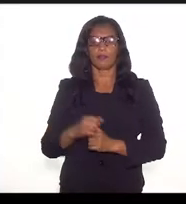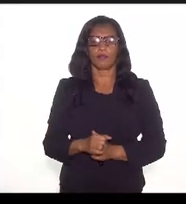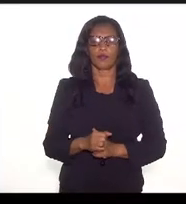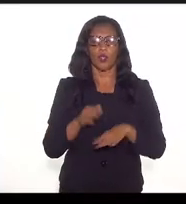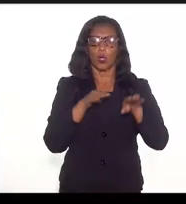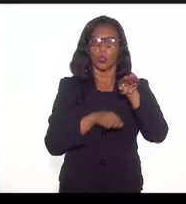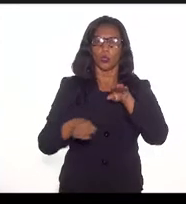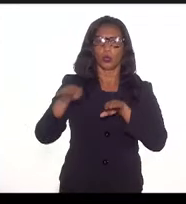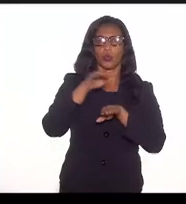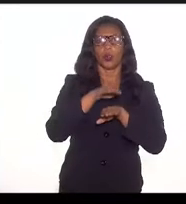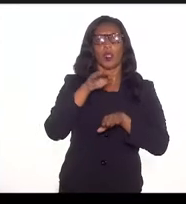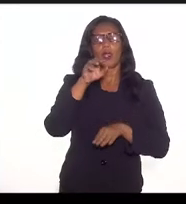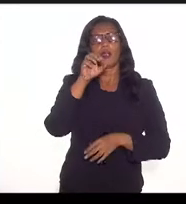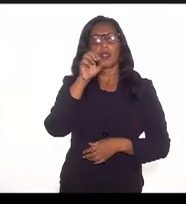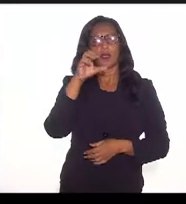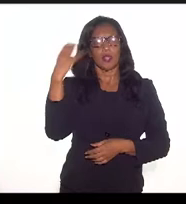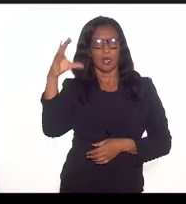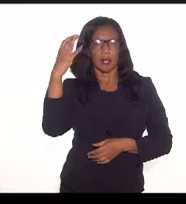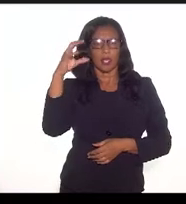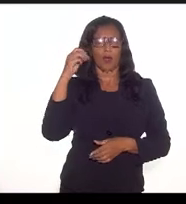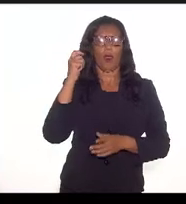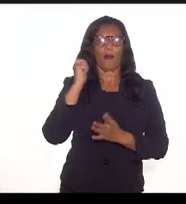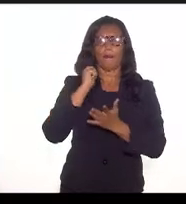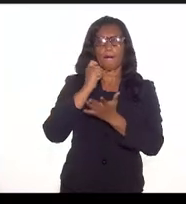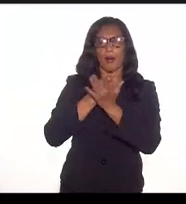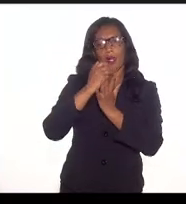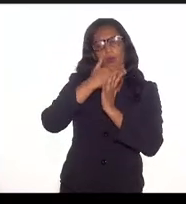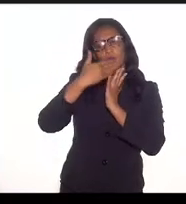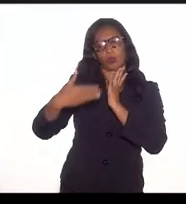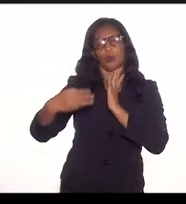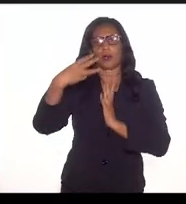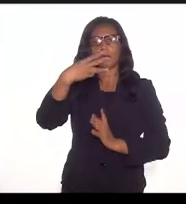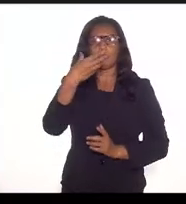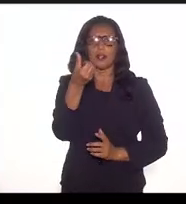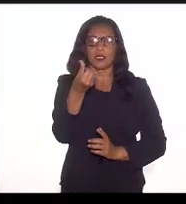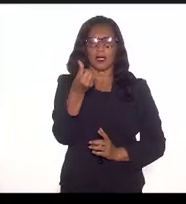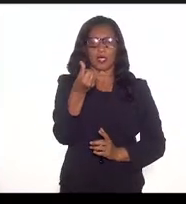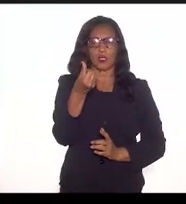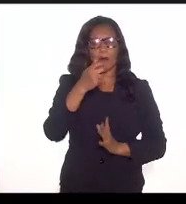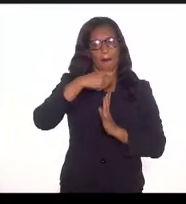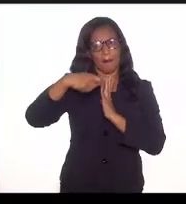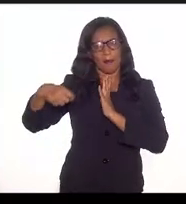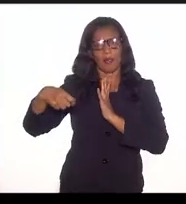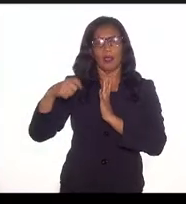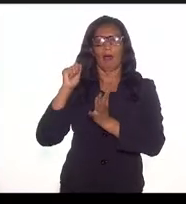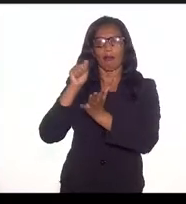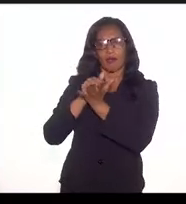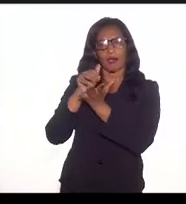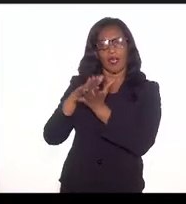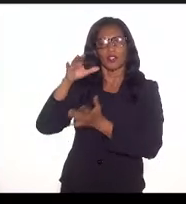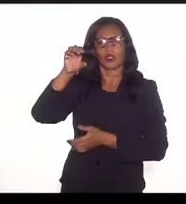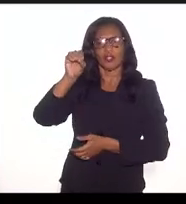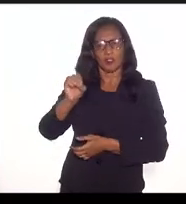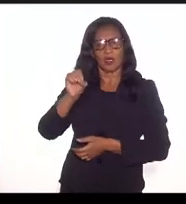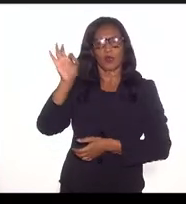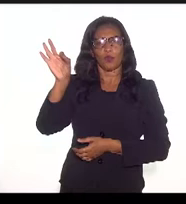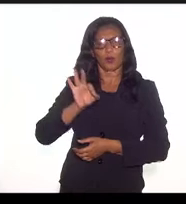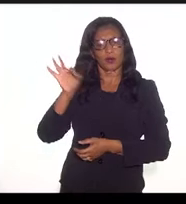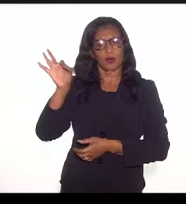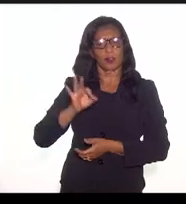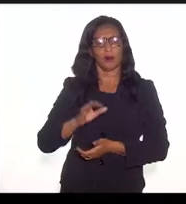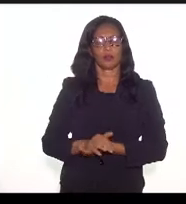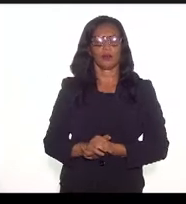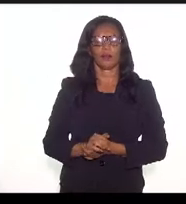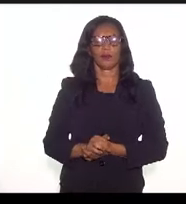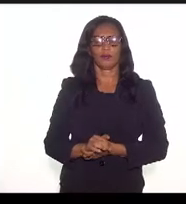Mais Niterói, o prazo é de até 36 meses, com carência de até 10 meses. A taxa é de 0%, não é a partir, é definida em 0%, e